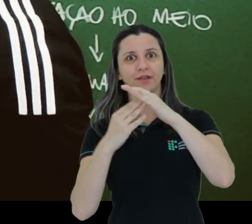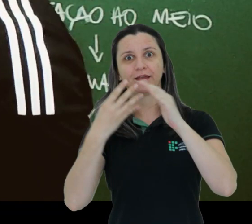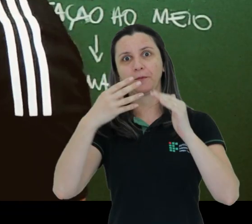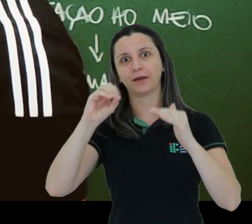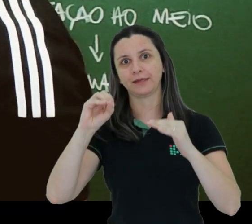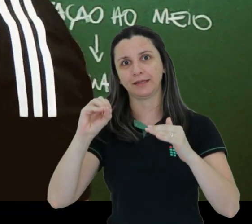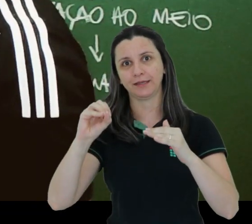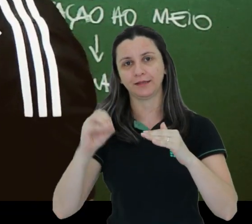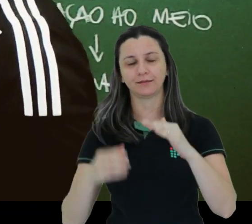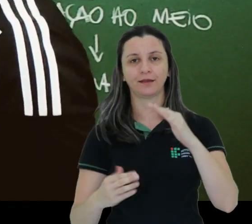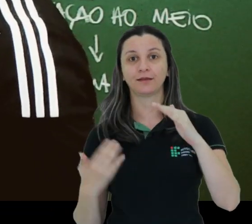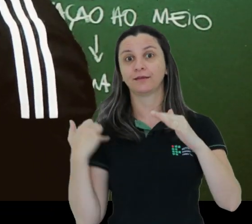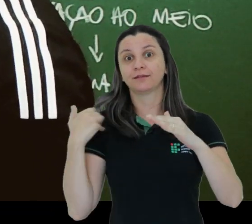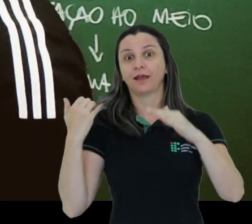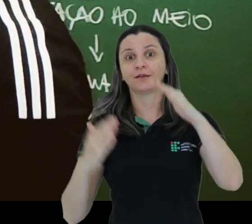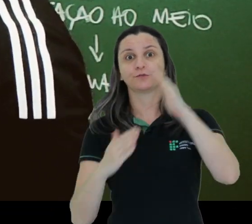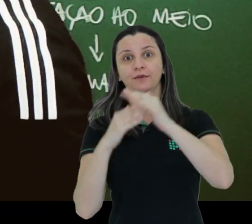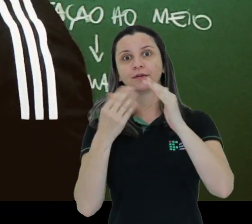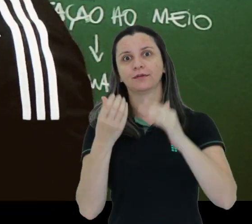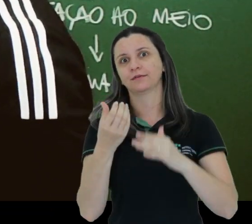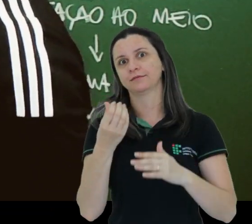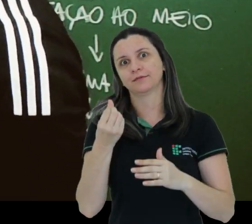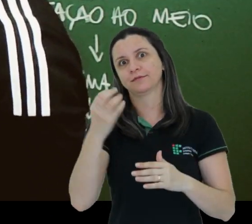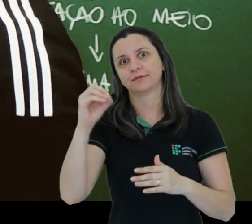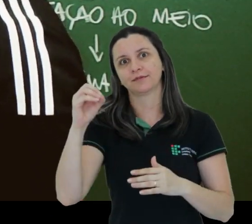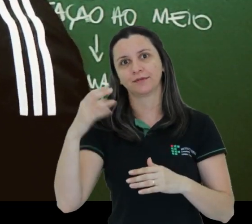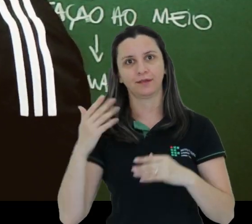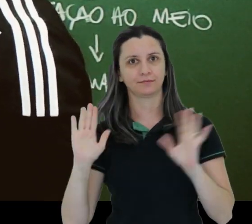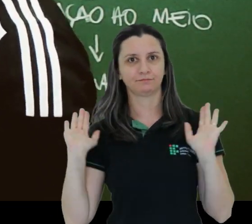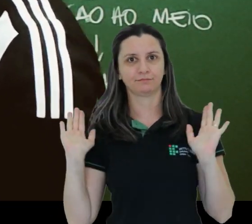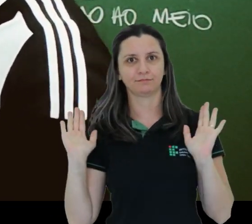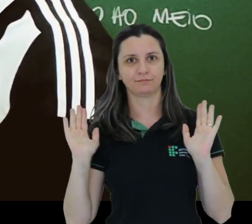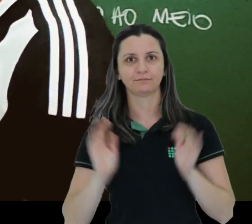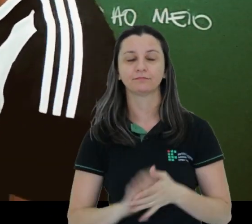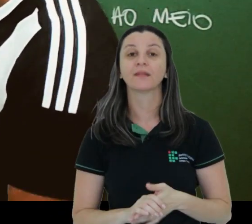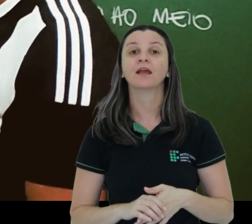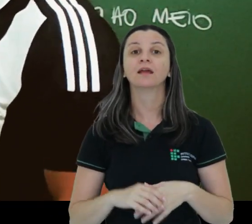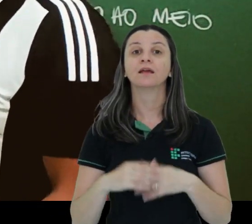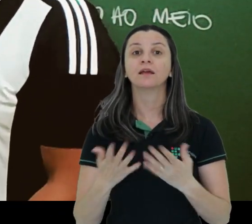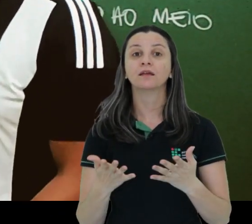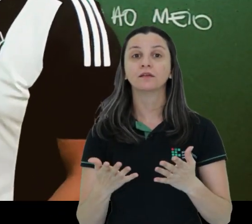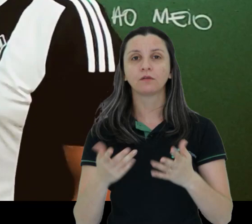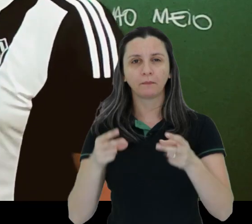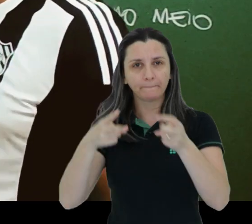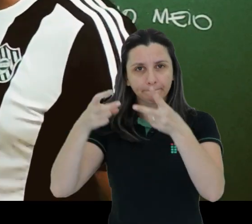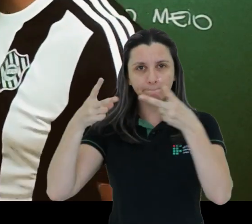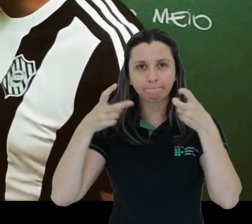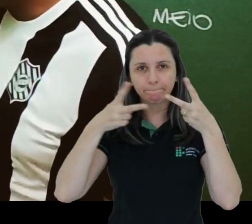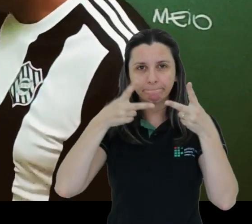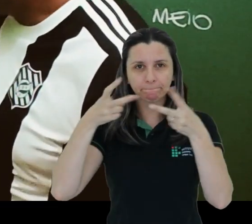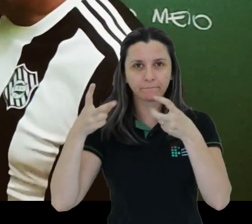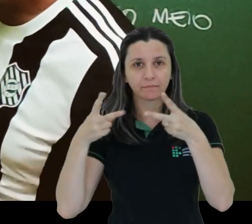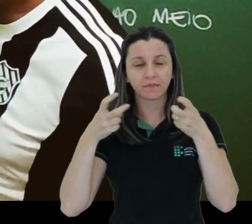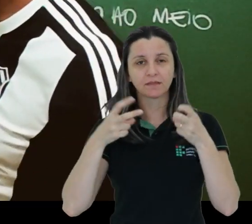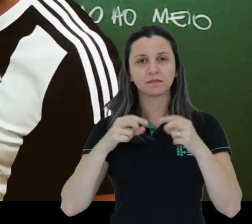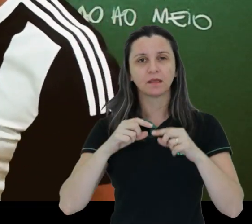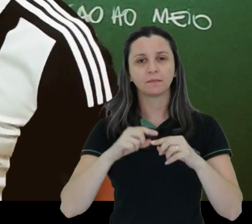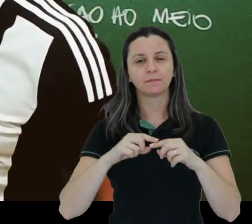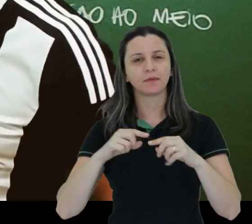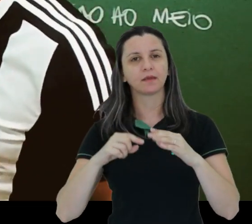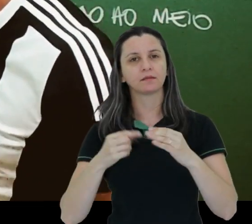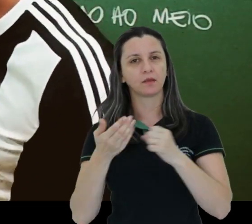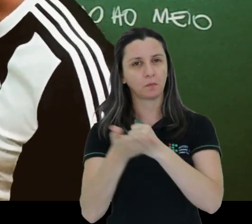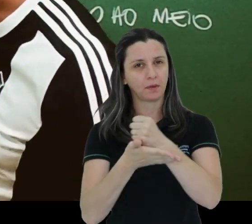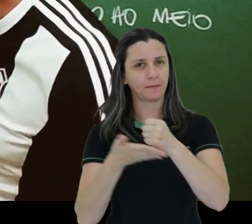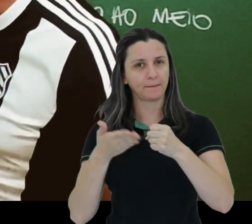daqui até 40 anos, daqui, né, lá 60 anos. E aí nós conseguimos perceber. Quando a pirâmide